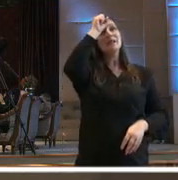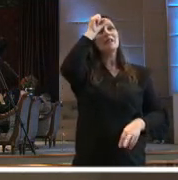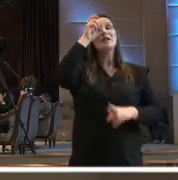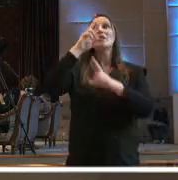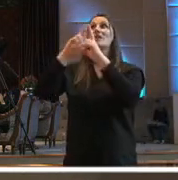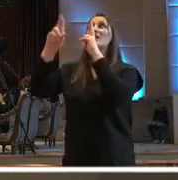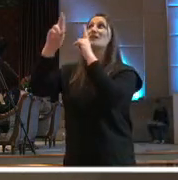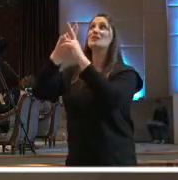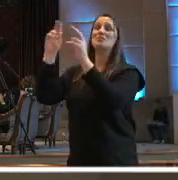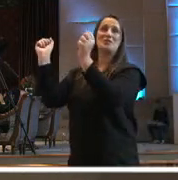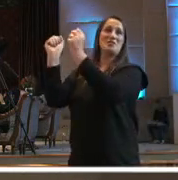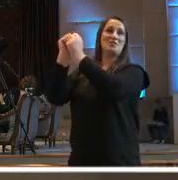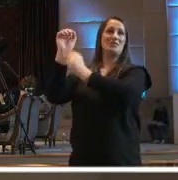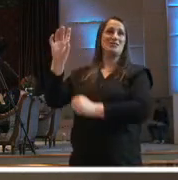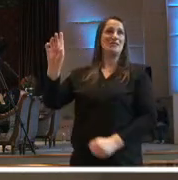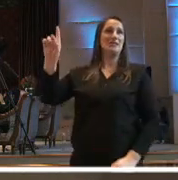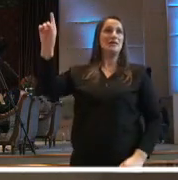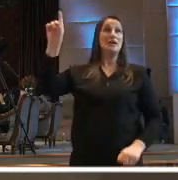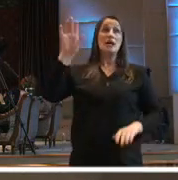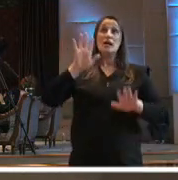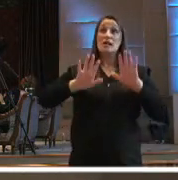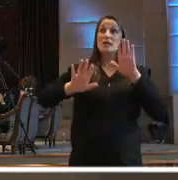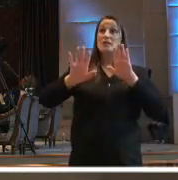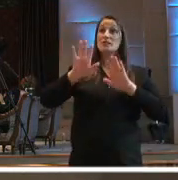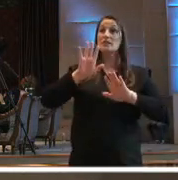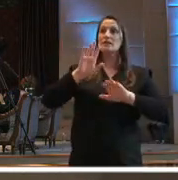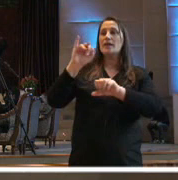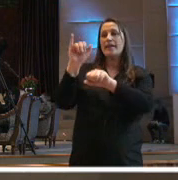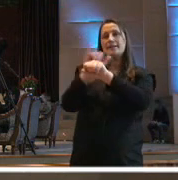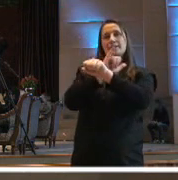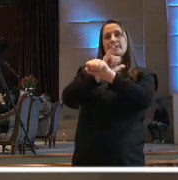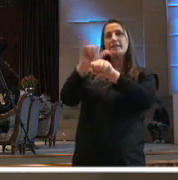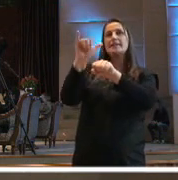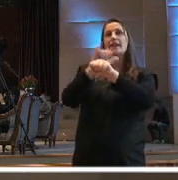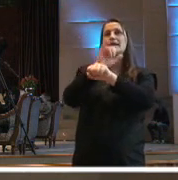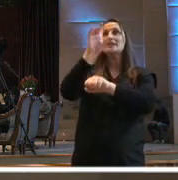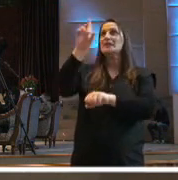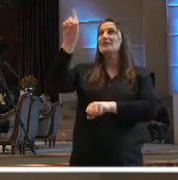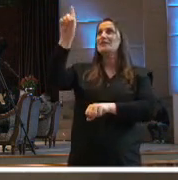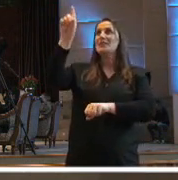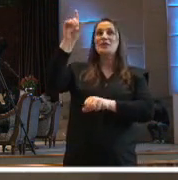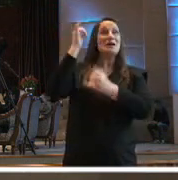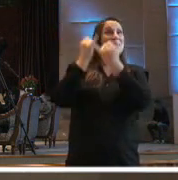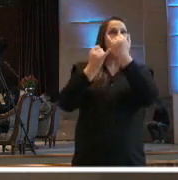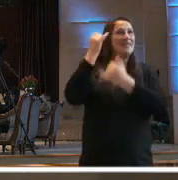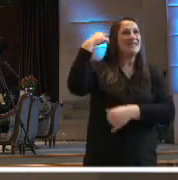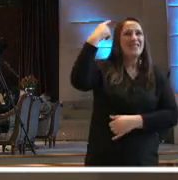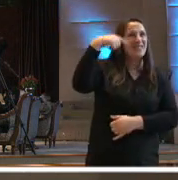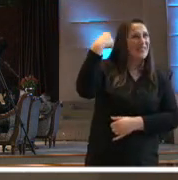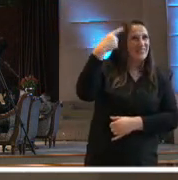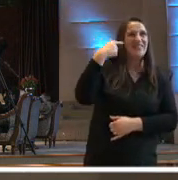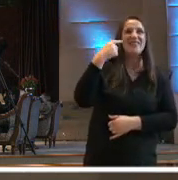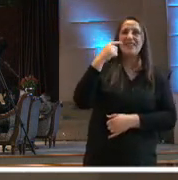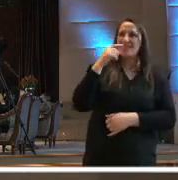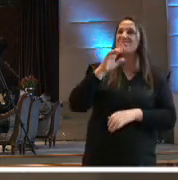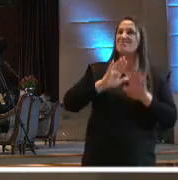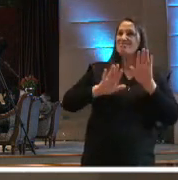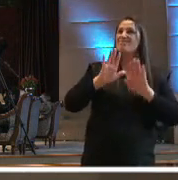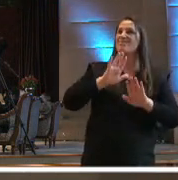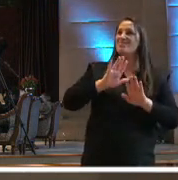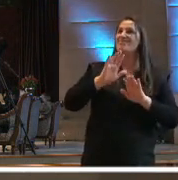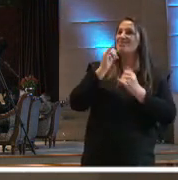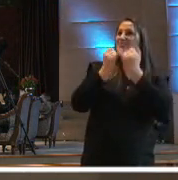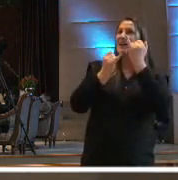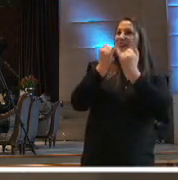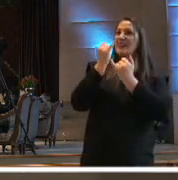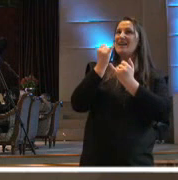relacionamento com Deus. Às vezes as estratégias de Deus parecem uma loucura diante dos homens, para que a gente possa